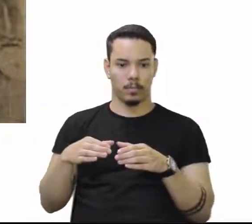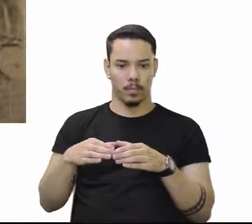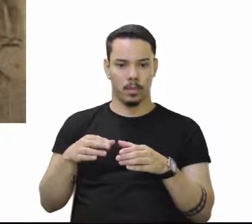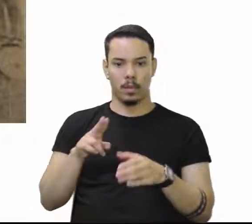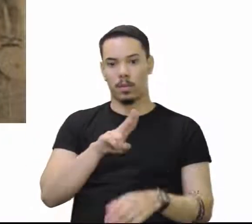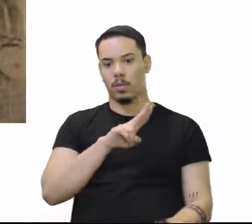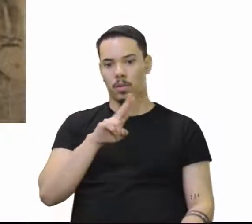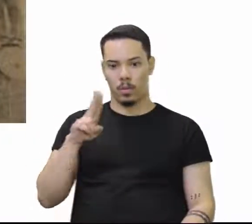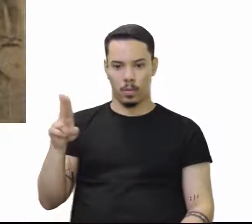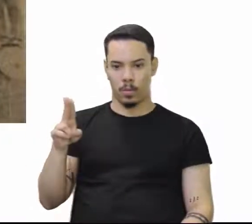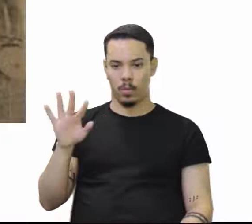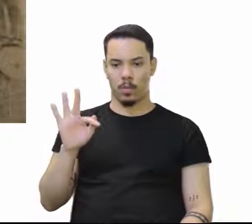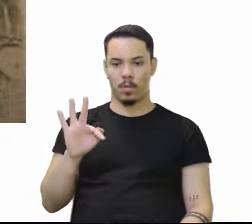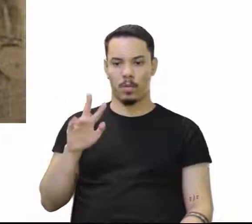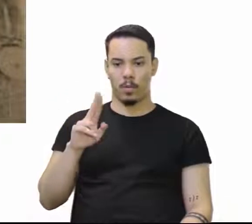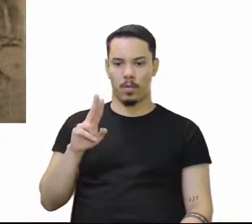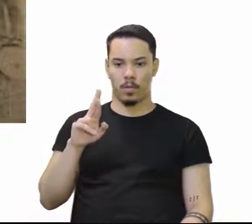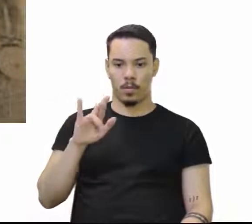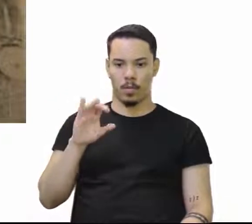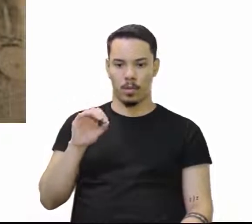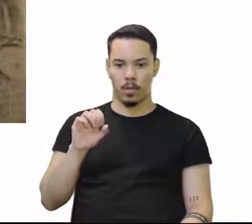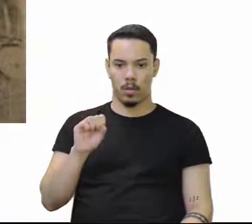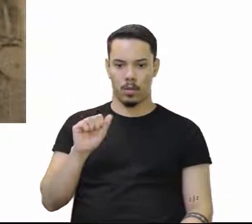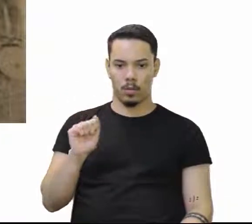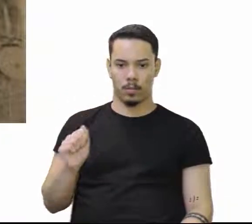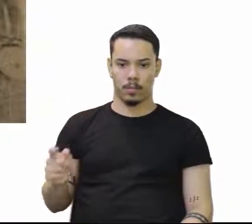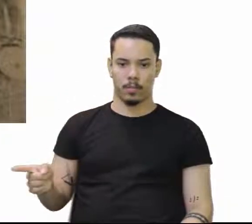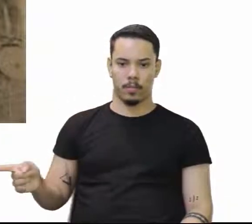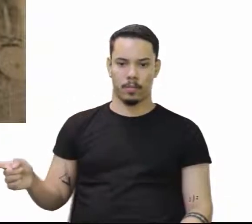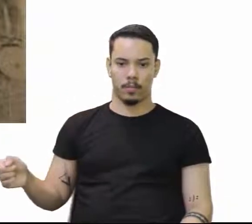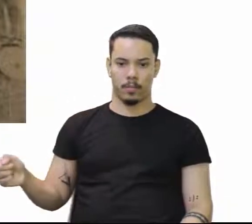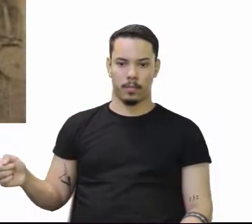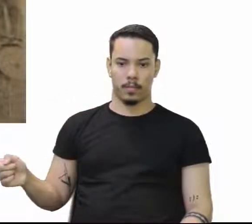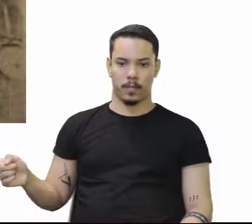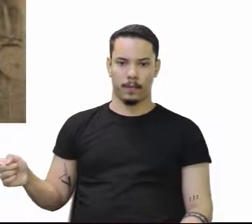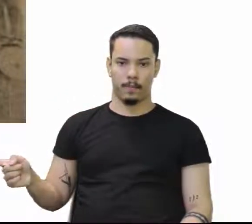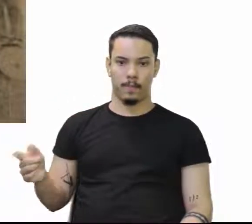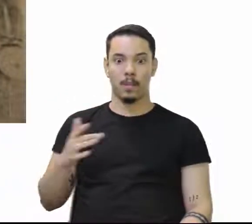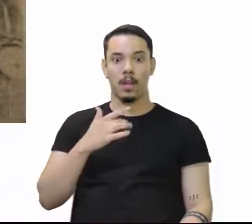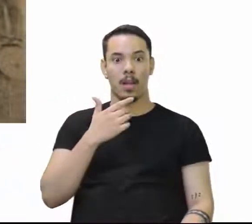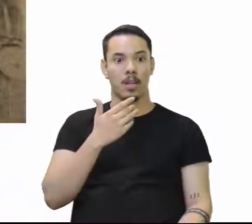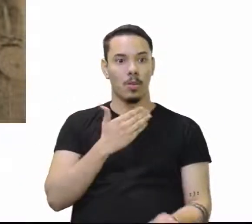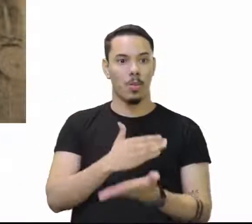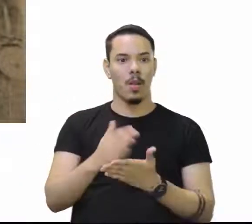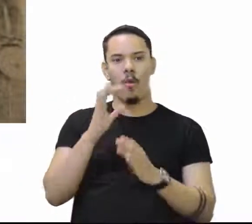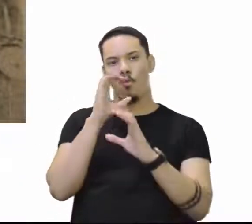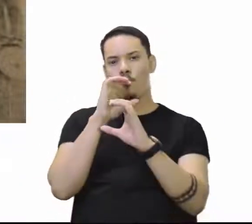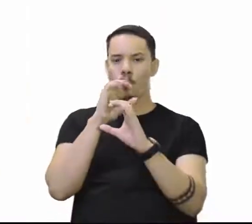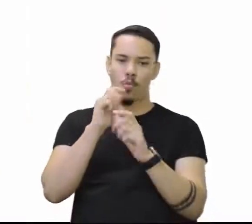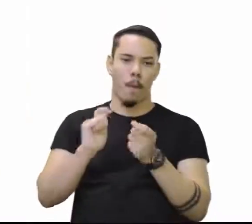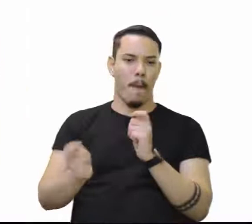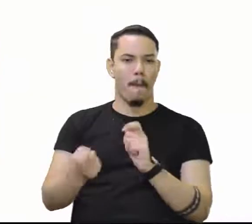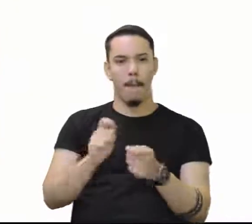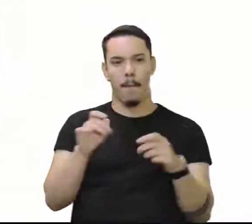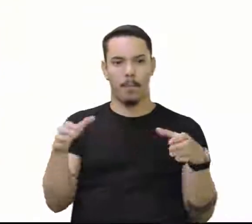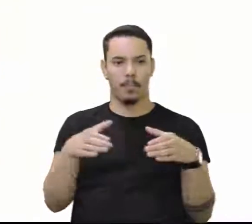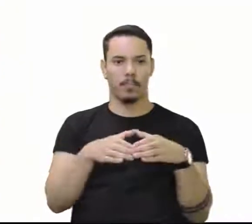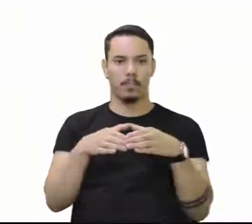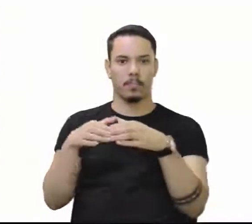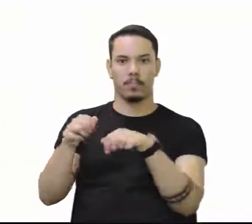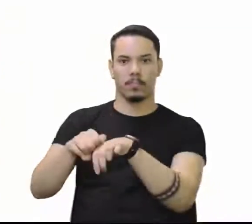tratada carinhosamente por Furiosa. Pam, pam, pam, pam, pam, a banda marcial